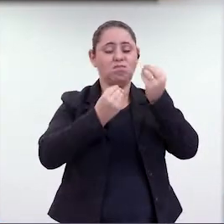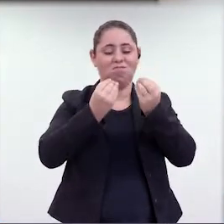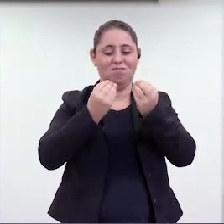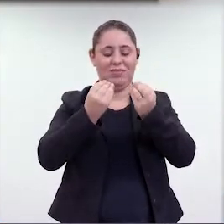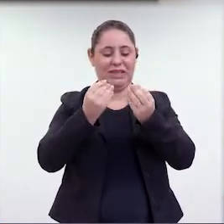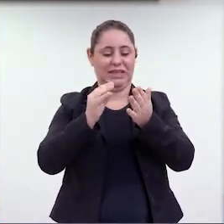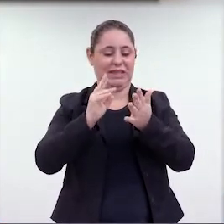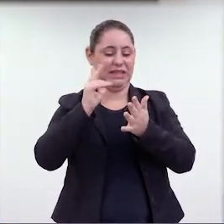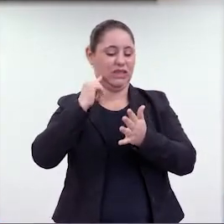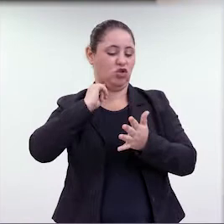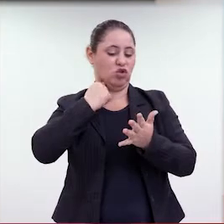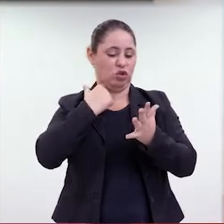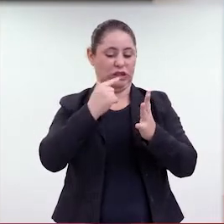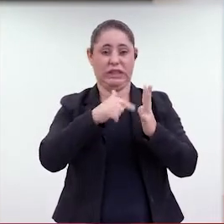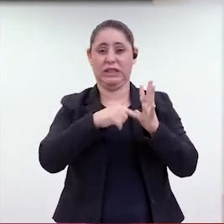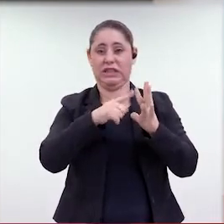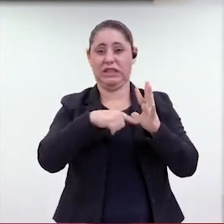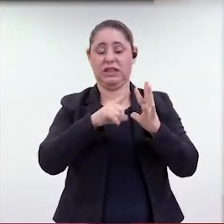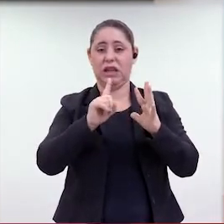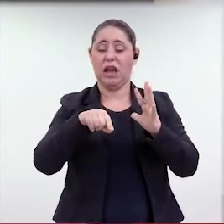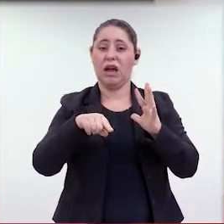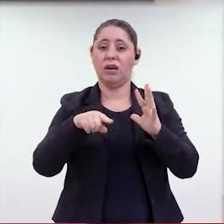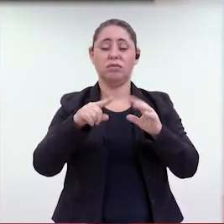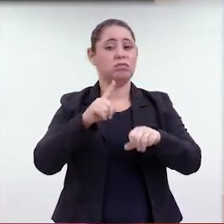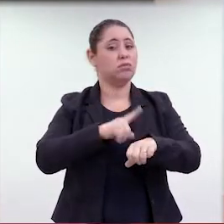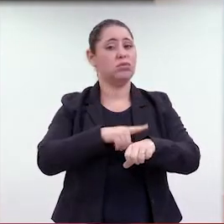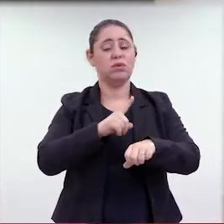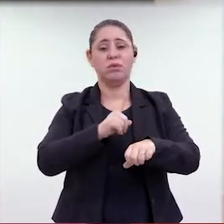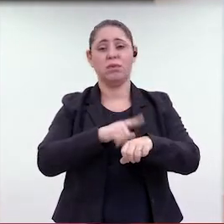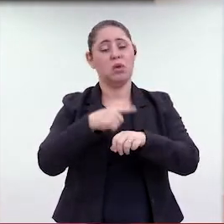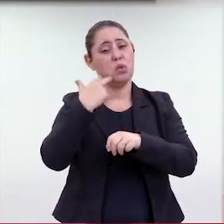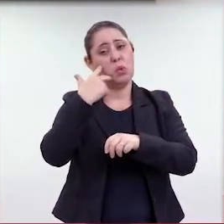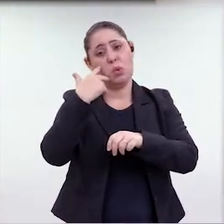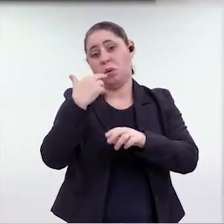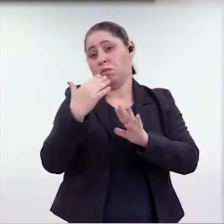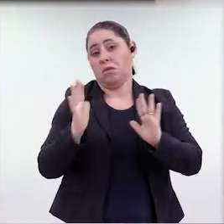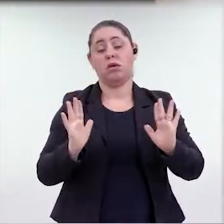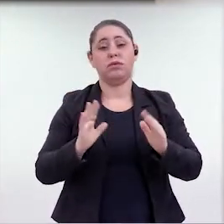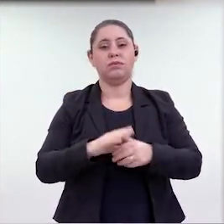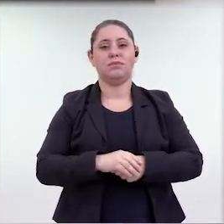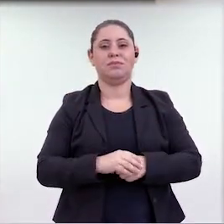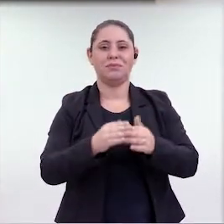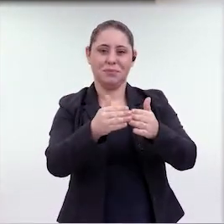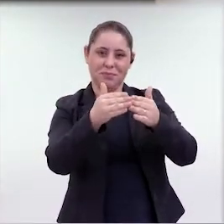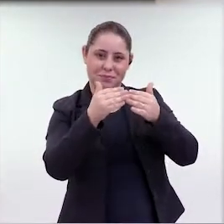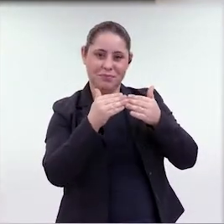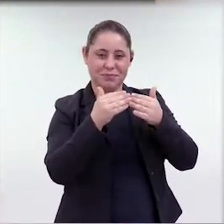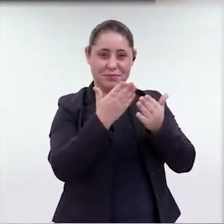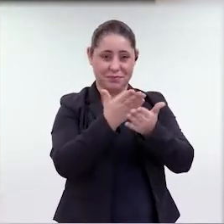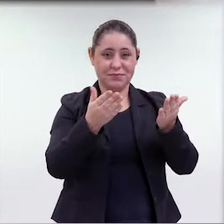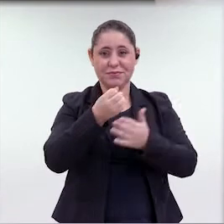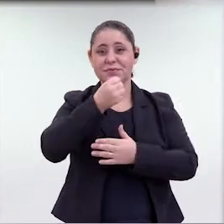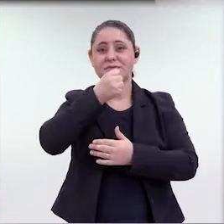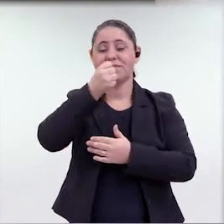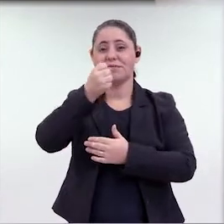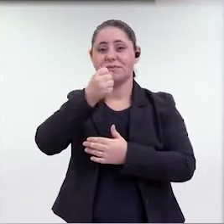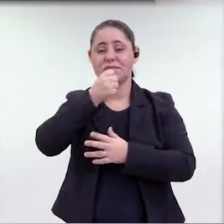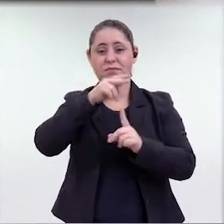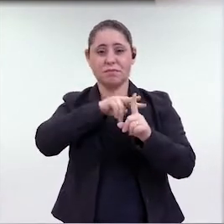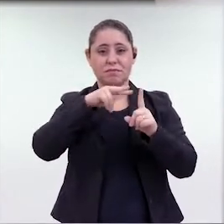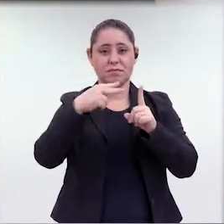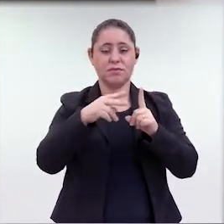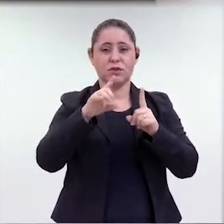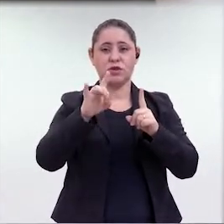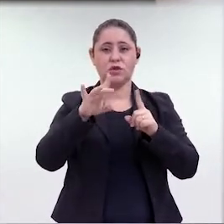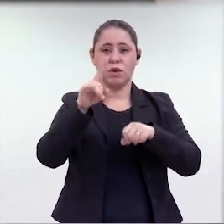num momento que é completamente inocente, que é um momento normal. Pedir para os nossos entrevistados aqui do Perspectiva